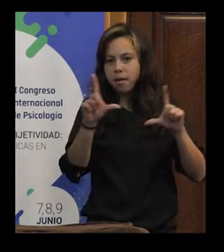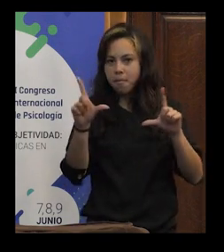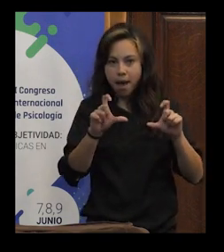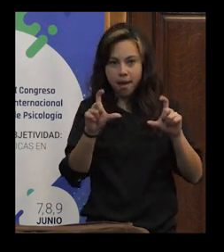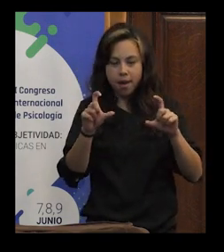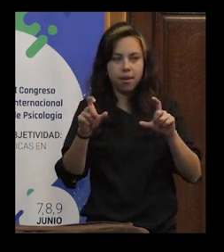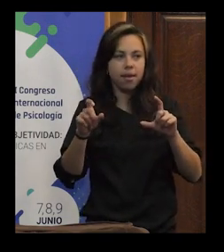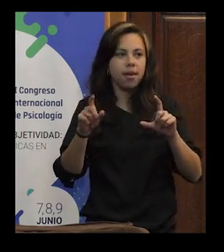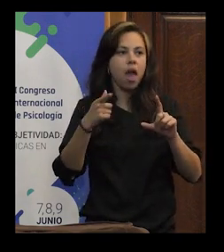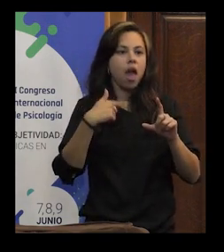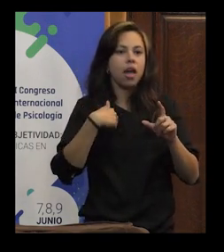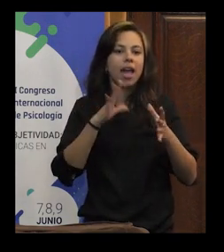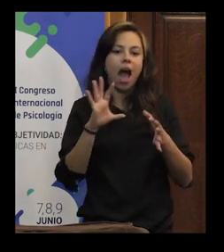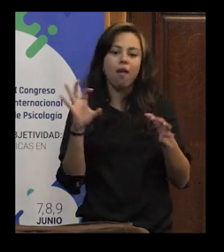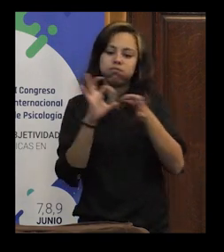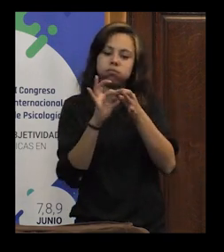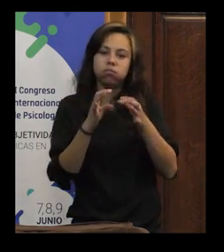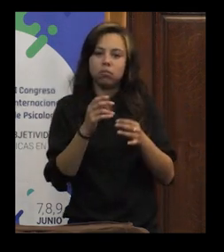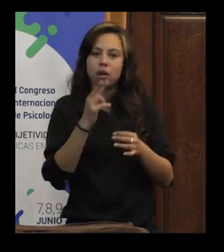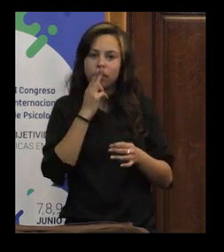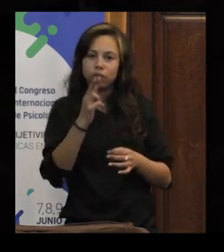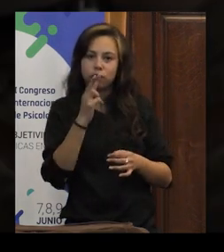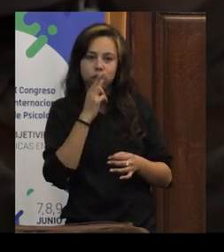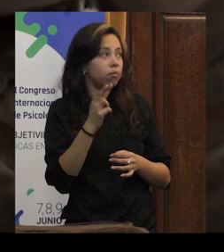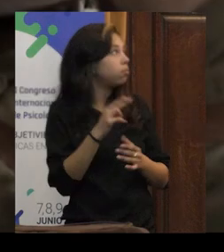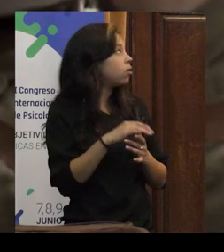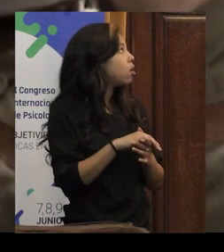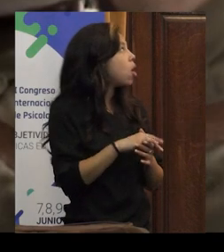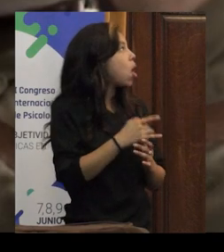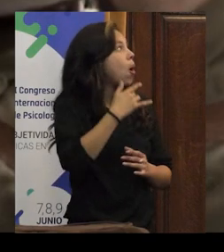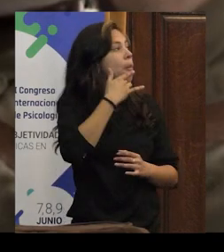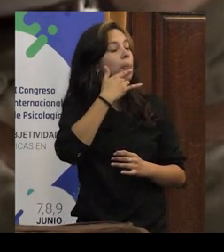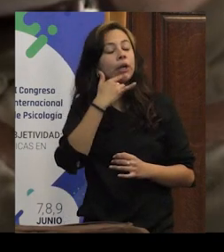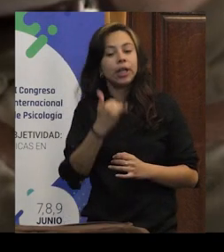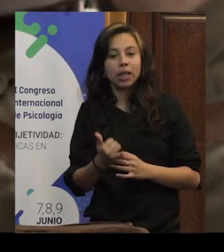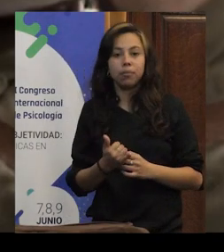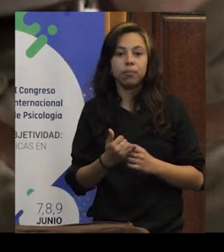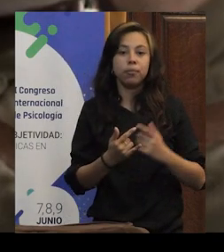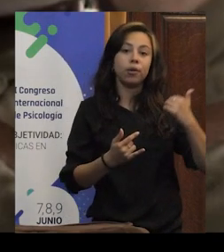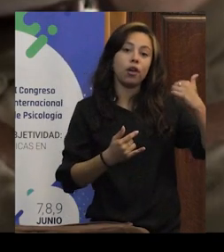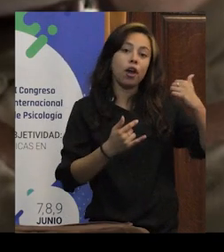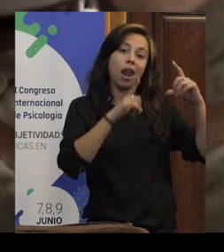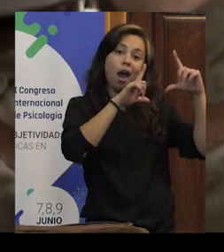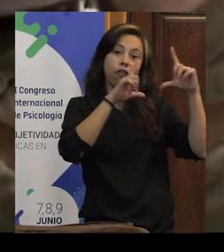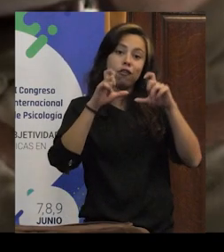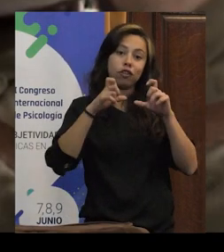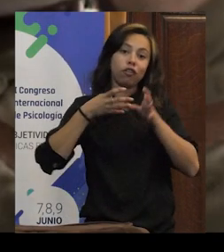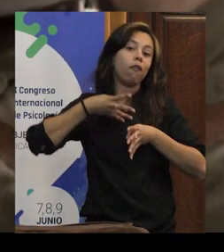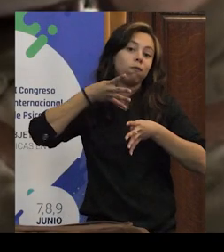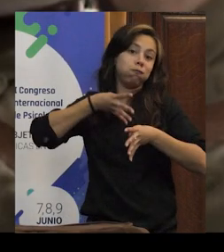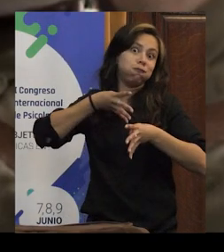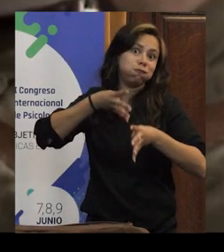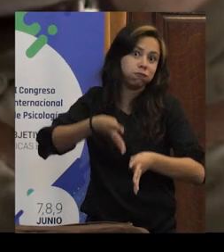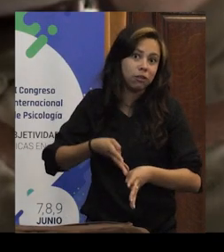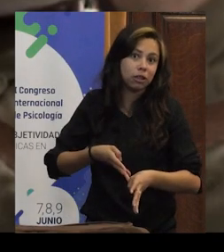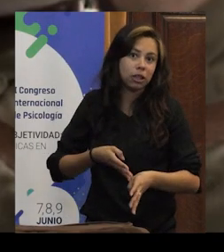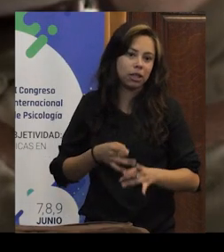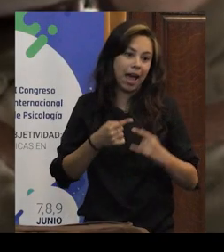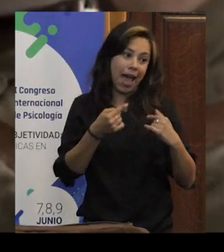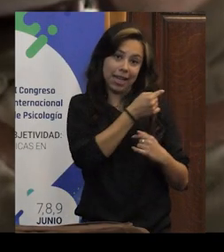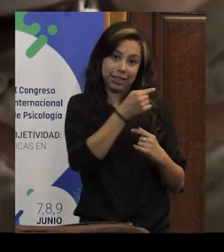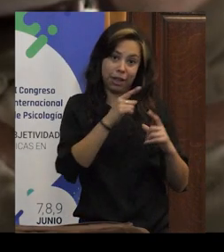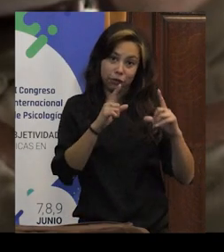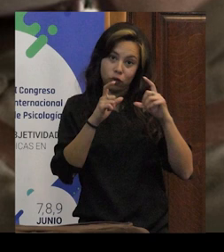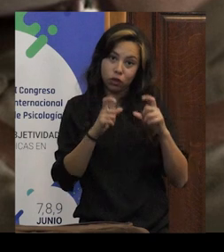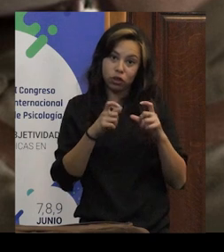guerra. Trouxe esta porque é um documental de Peter Jackson, bastante recente, que